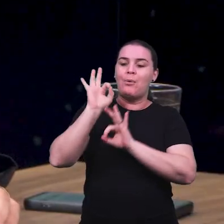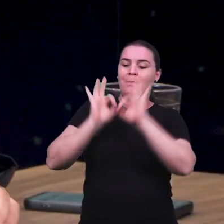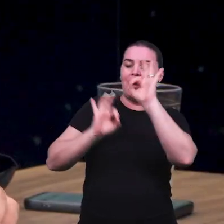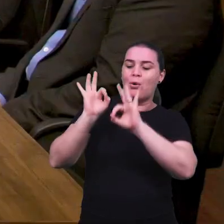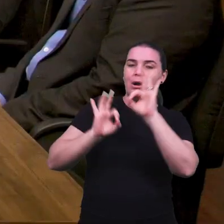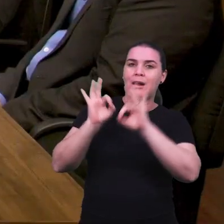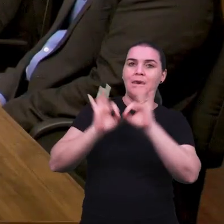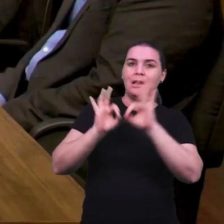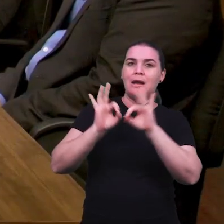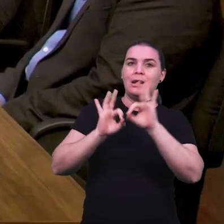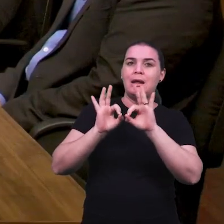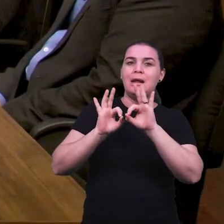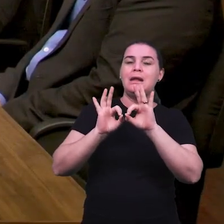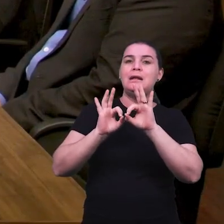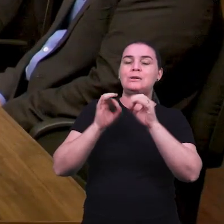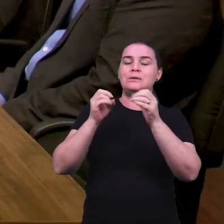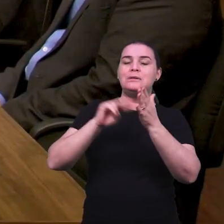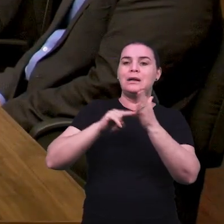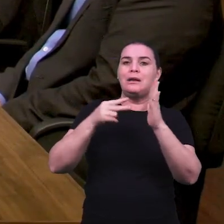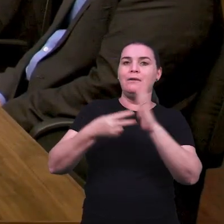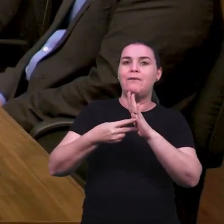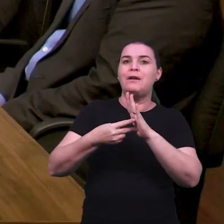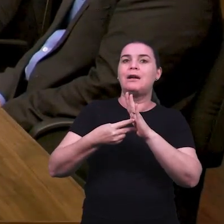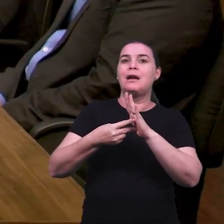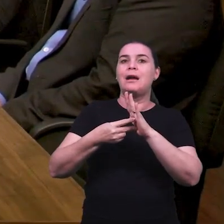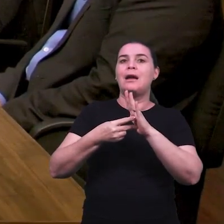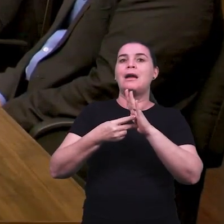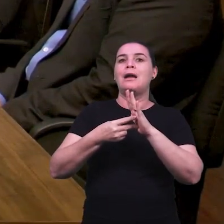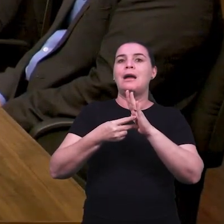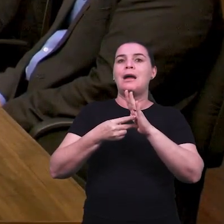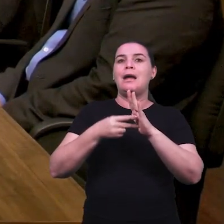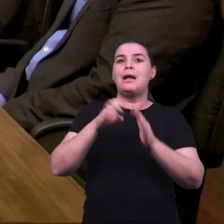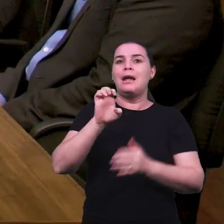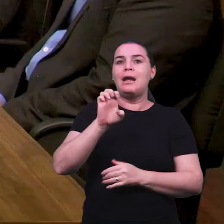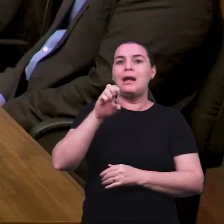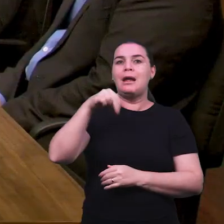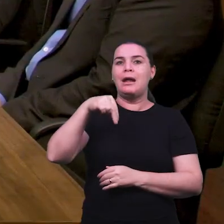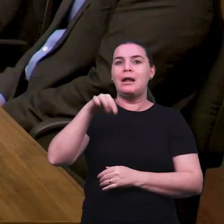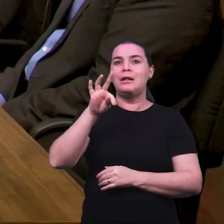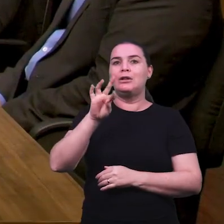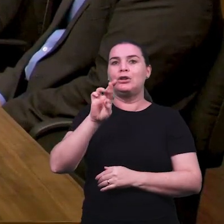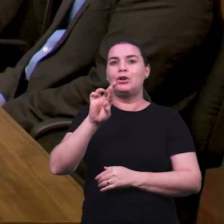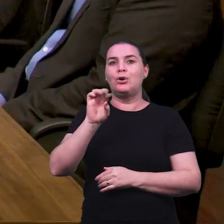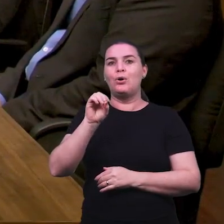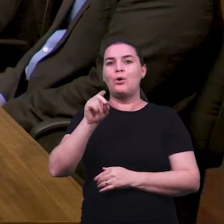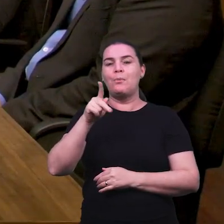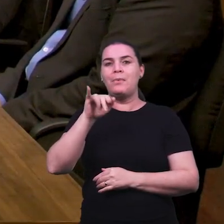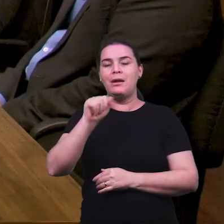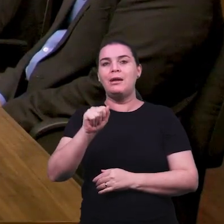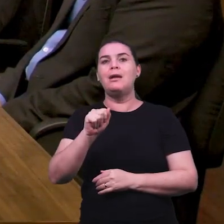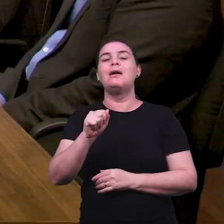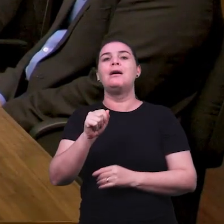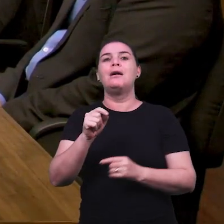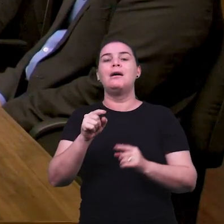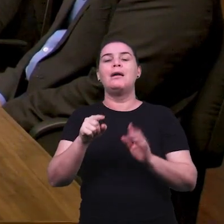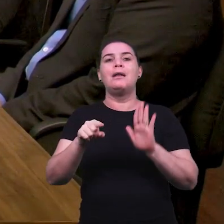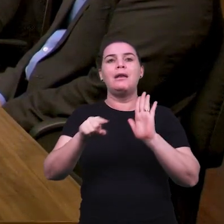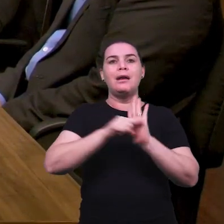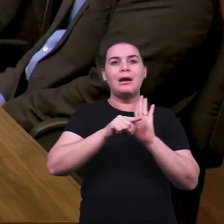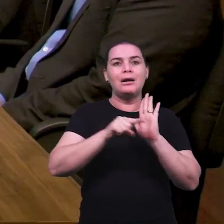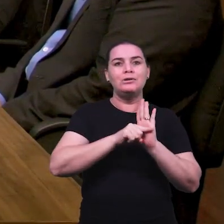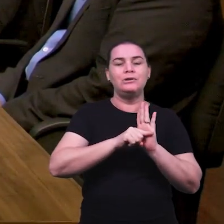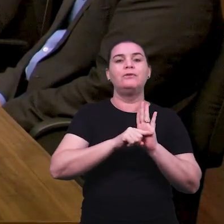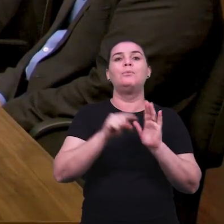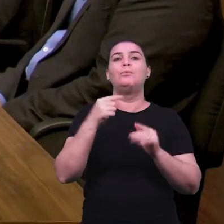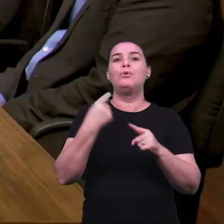reorganizar, é chamado de entropia negativa, né? Que eu estou reordenando as coisas. Então, o cabelo estava todo atrapalhado, eu peguei a minha energia,